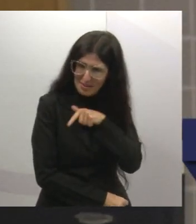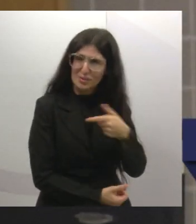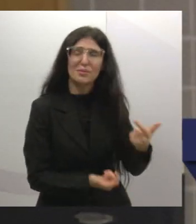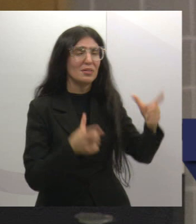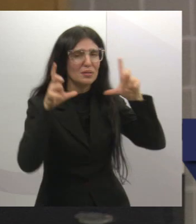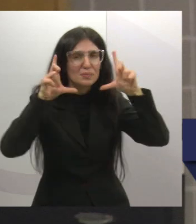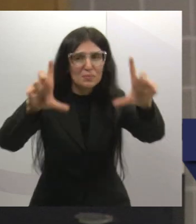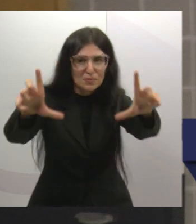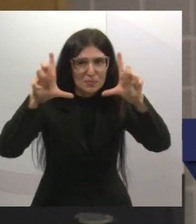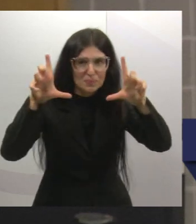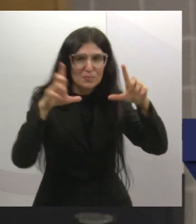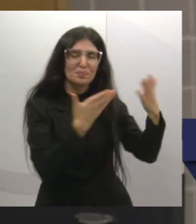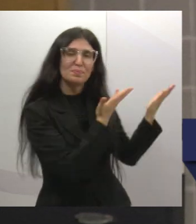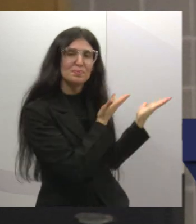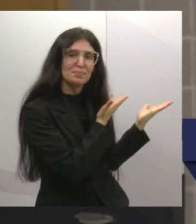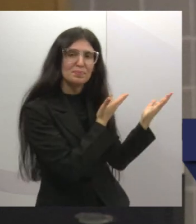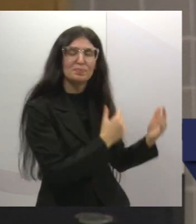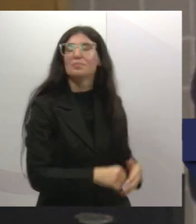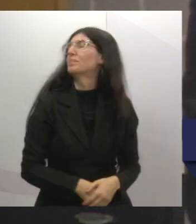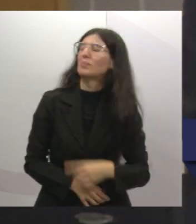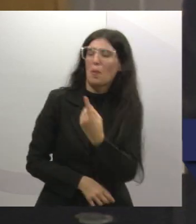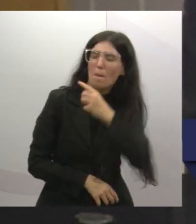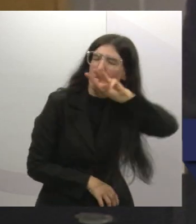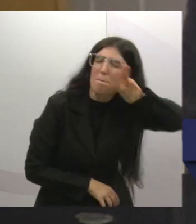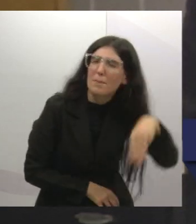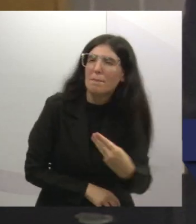slide, de